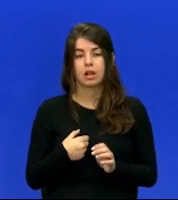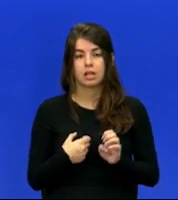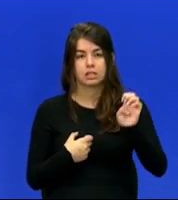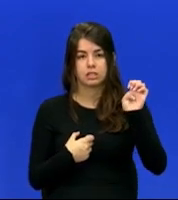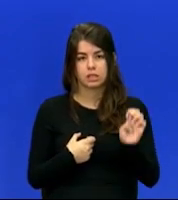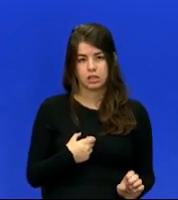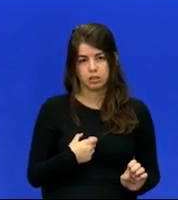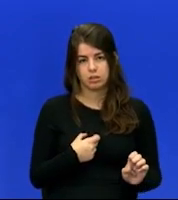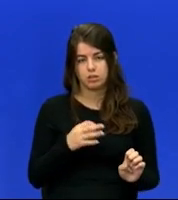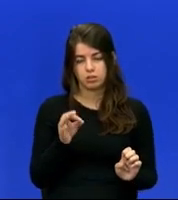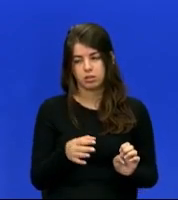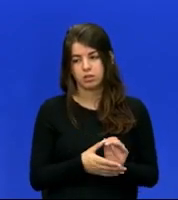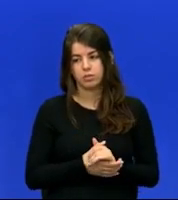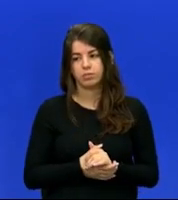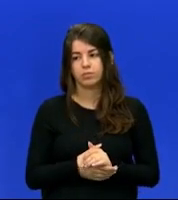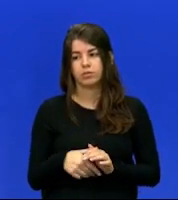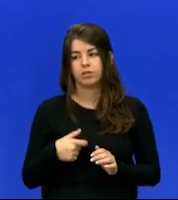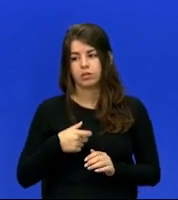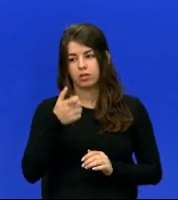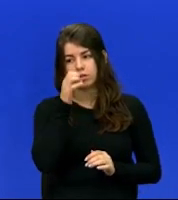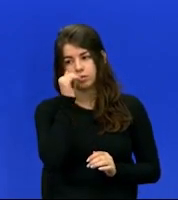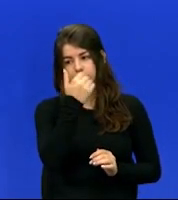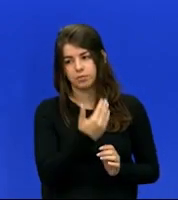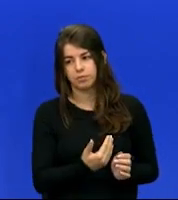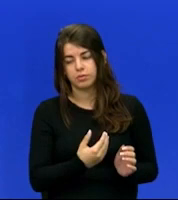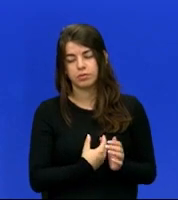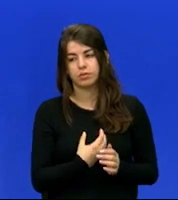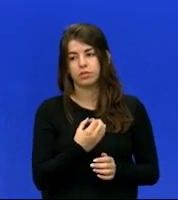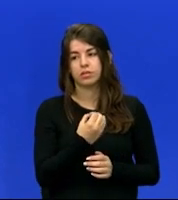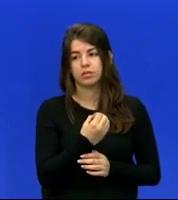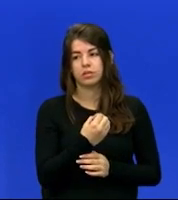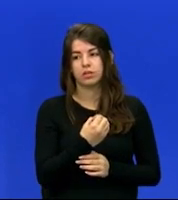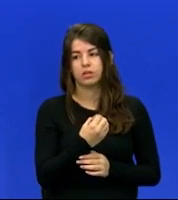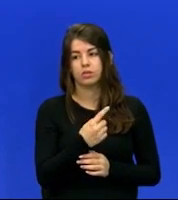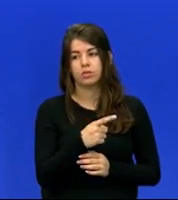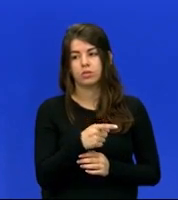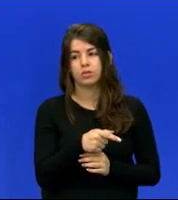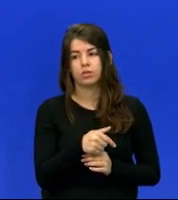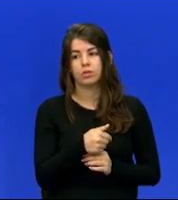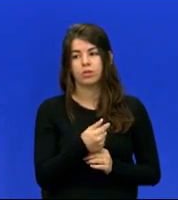esquerda, né, aonde eu tenho o valor de